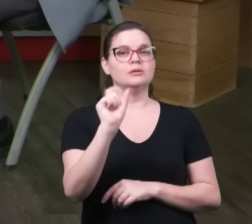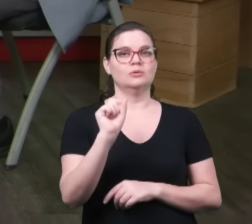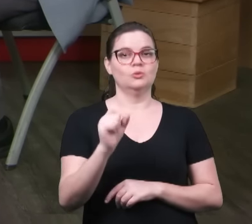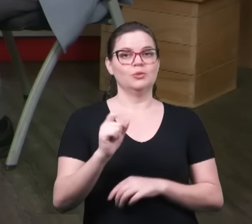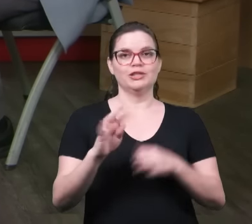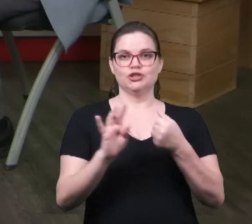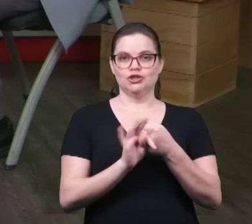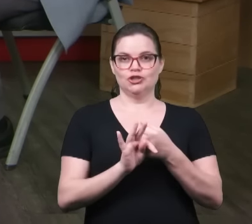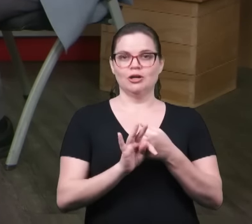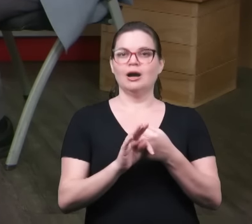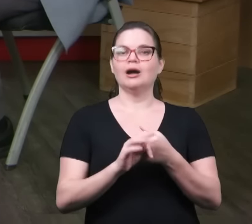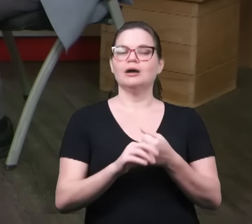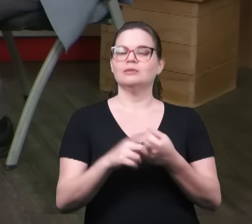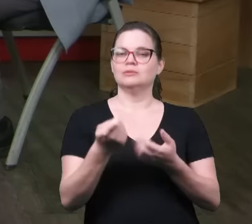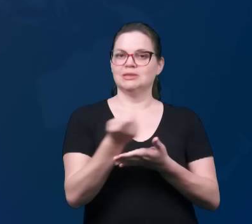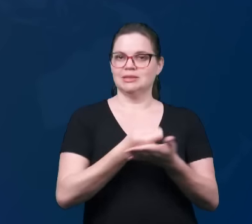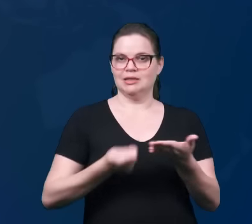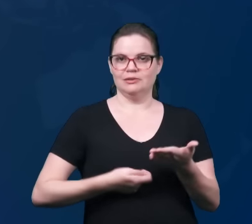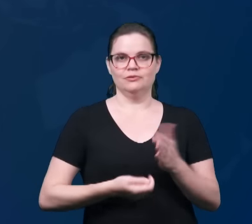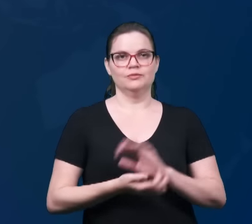Tiago escreveu na sua carta.